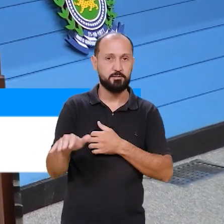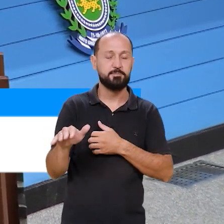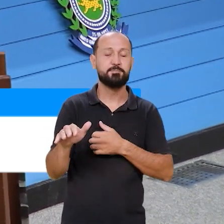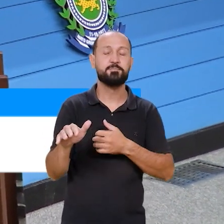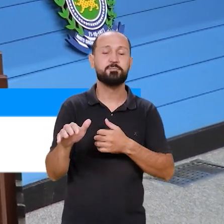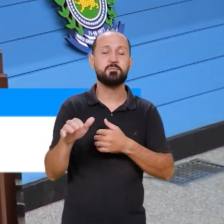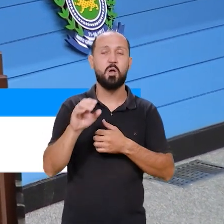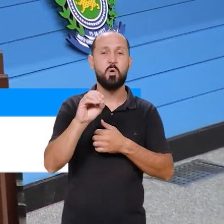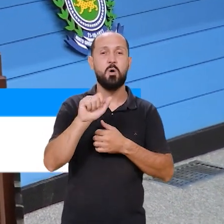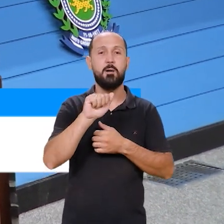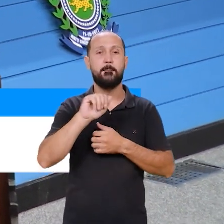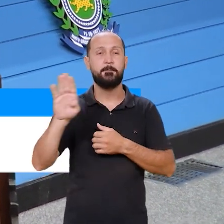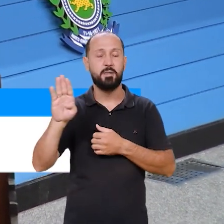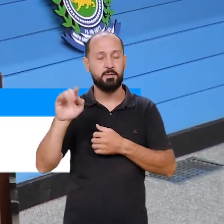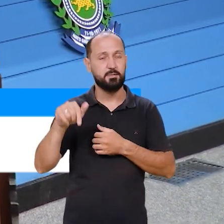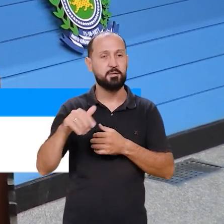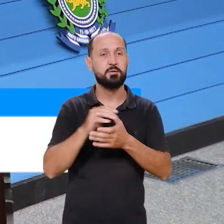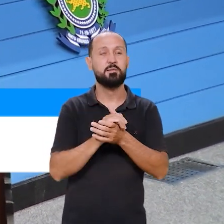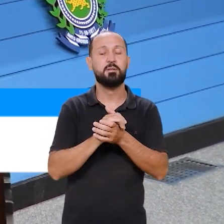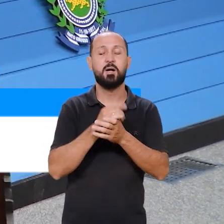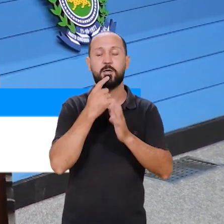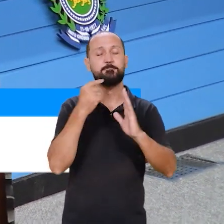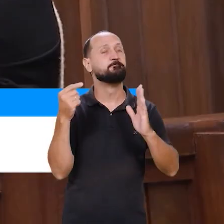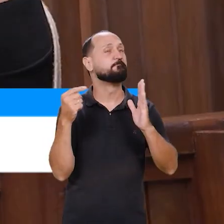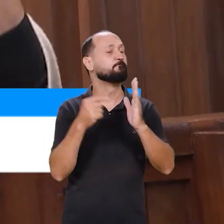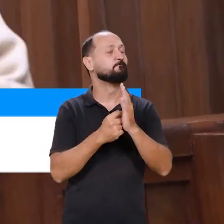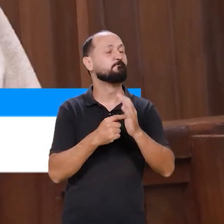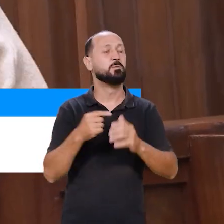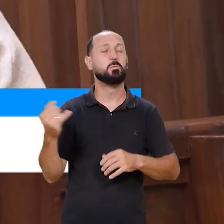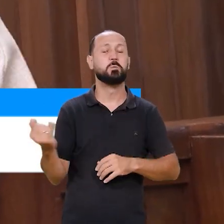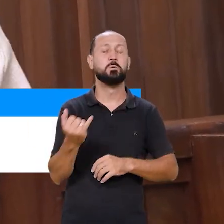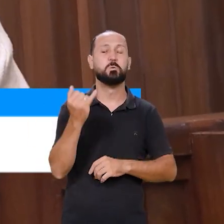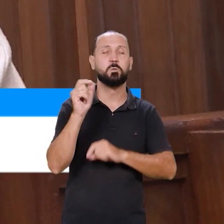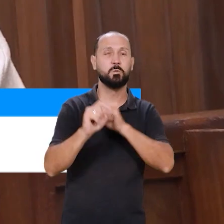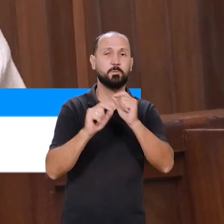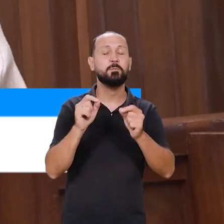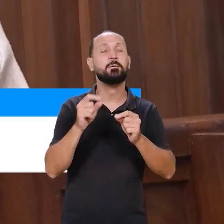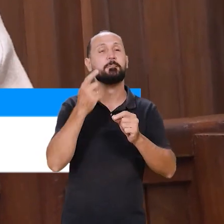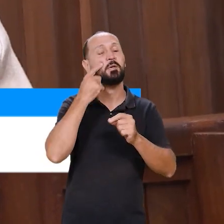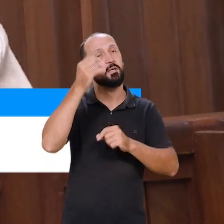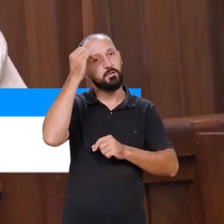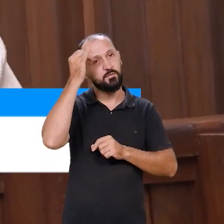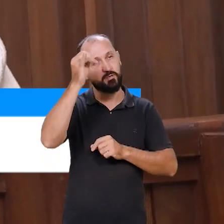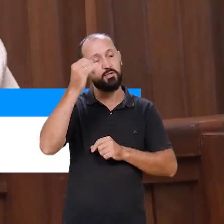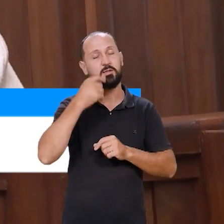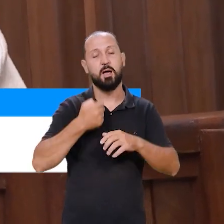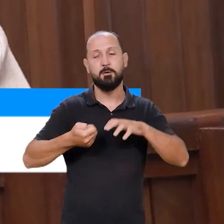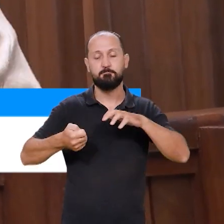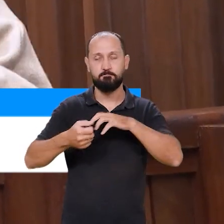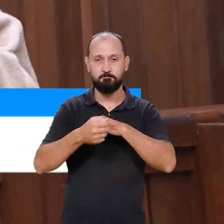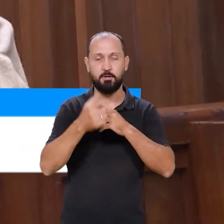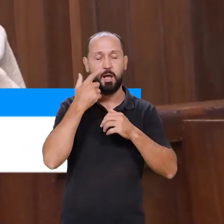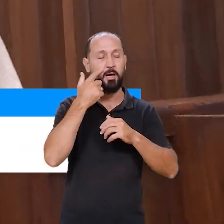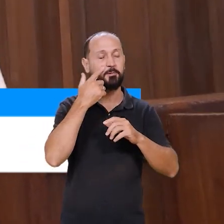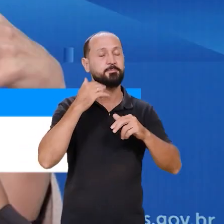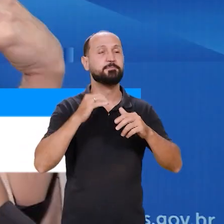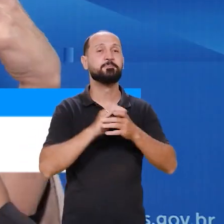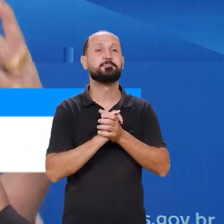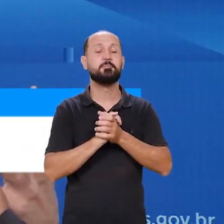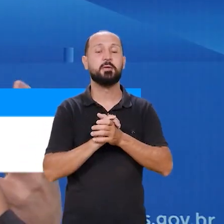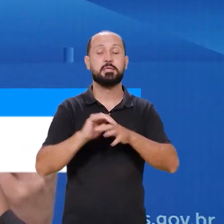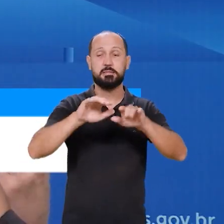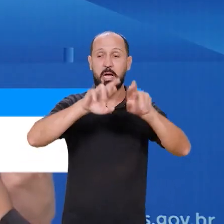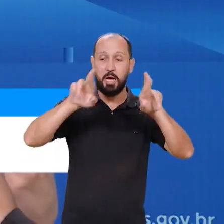da Criança e do Adolescente da OAB-MS, a denúncia é de extrema importância para combater a pedofilia.